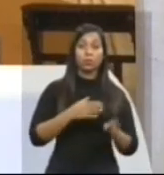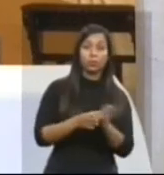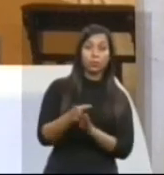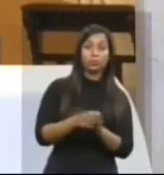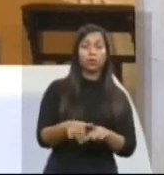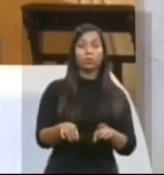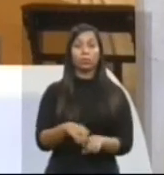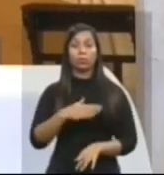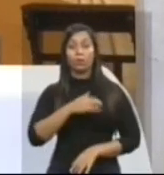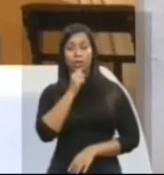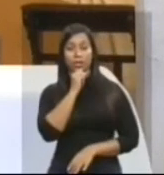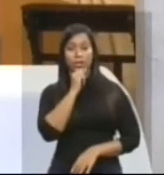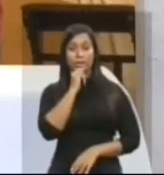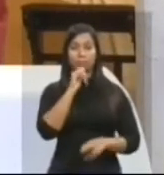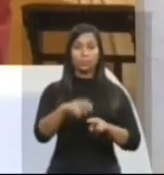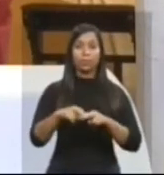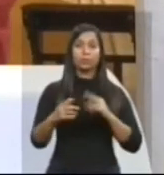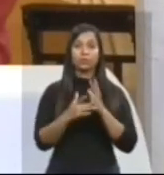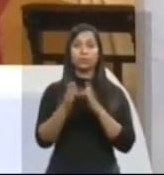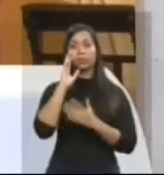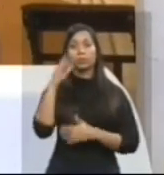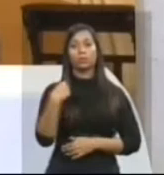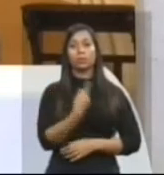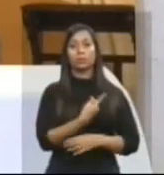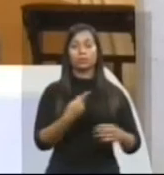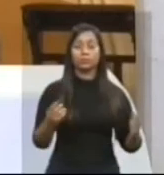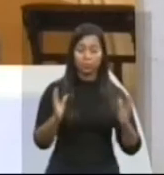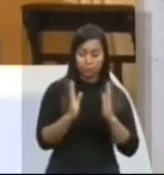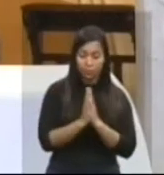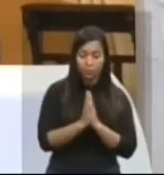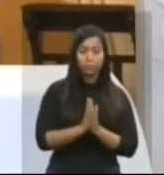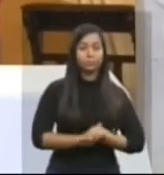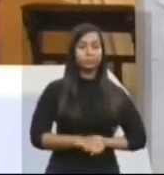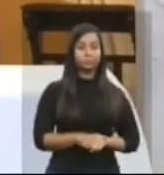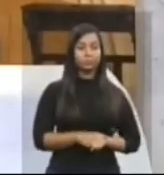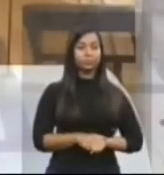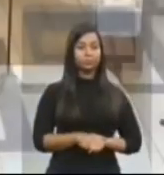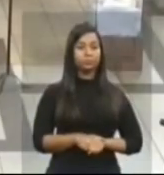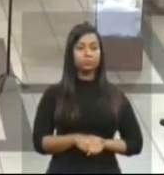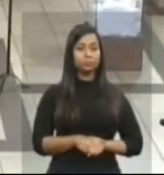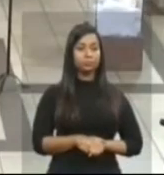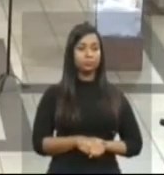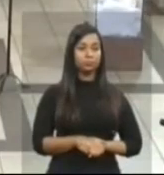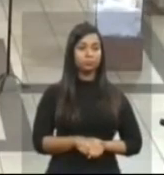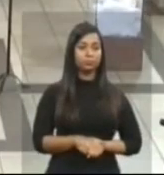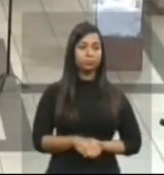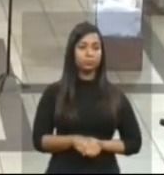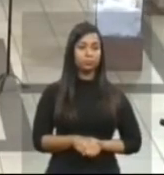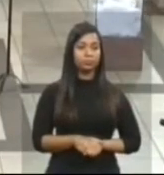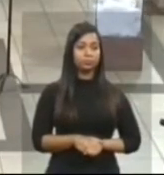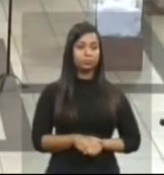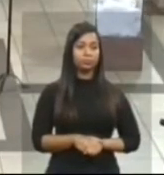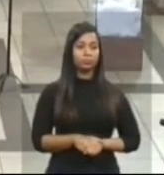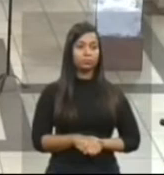meu exemplo, por Cristo nosso Senhor. Amém. Agora vamos fazer